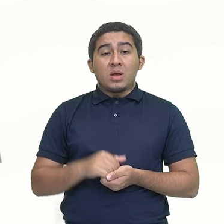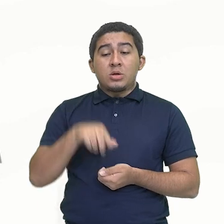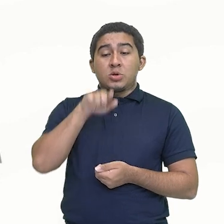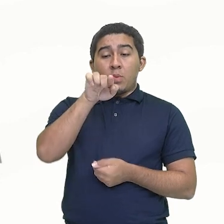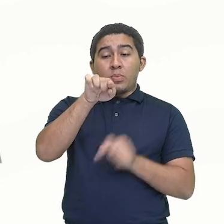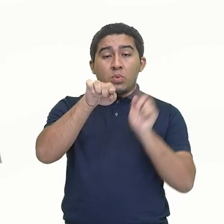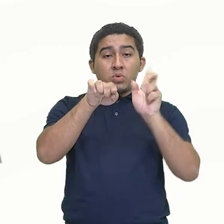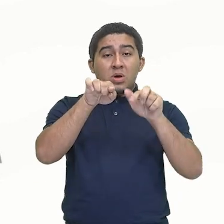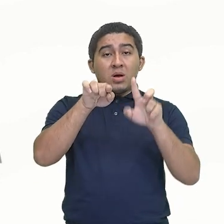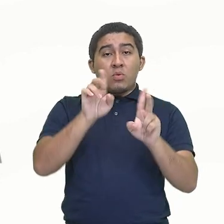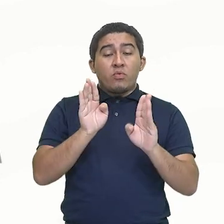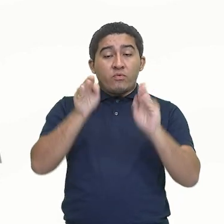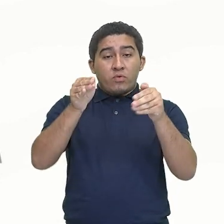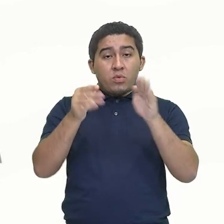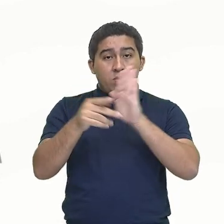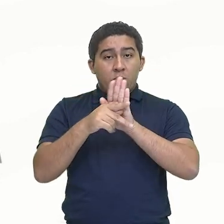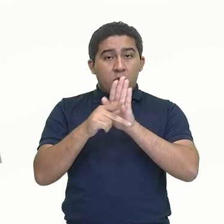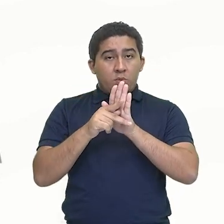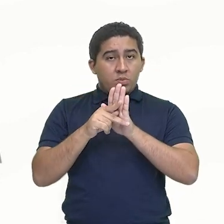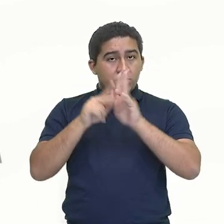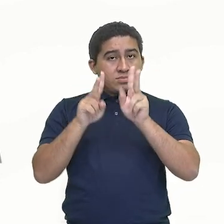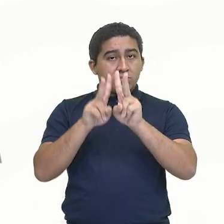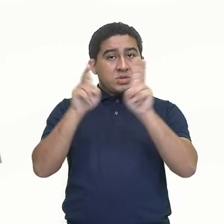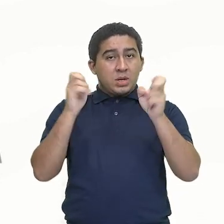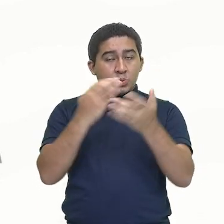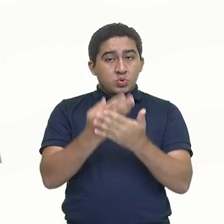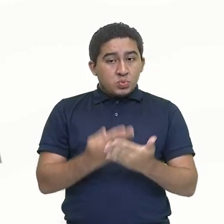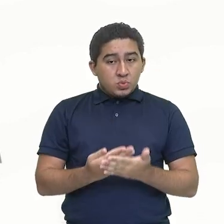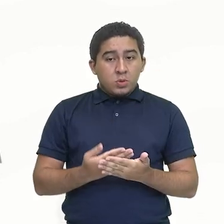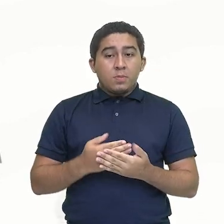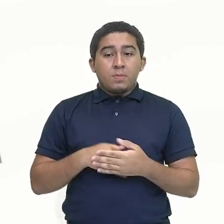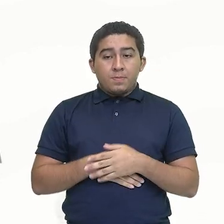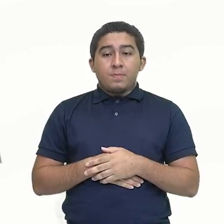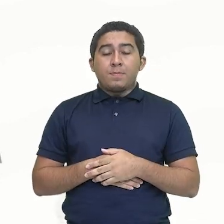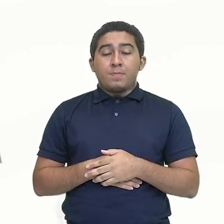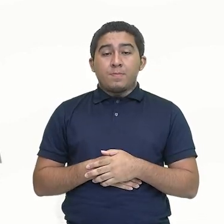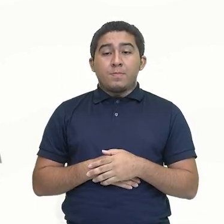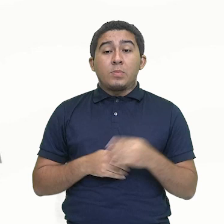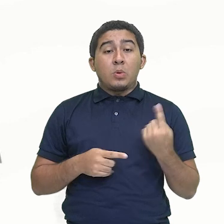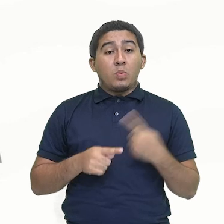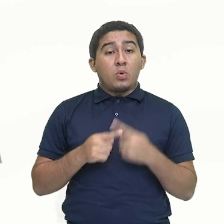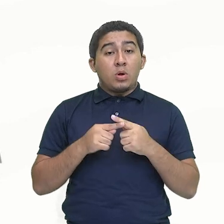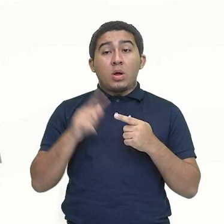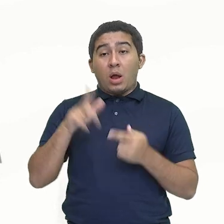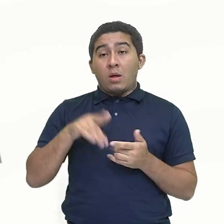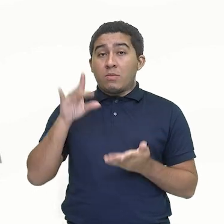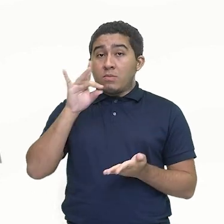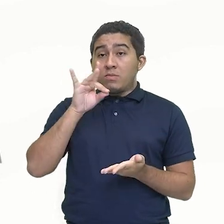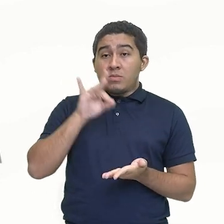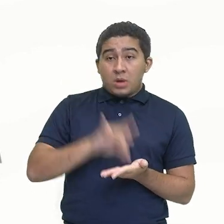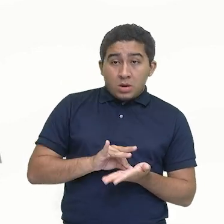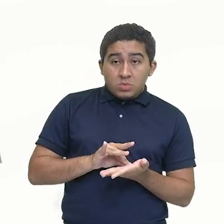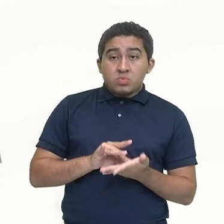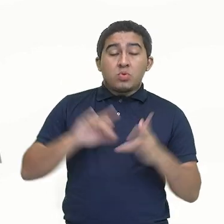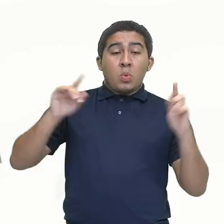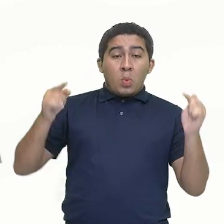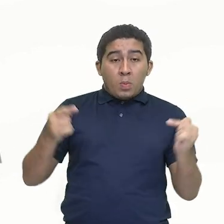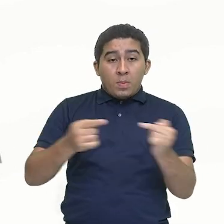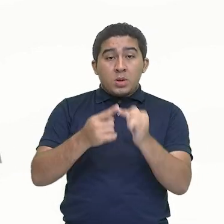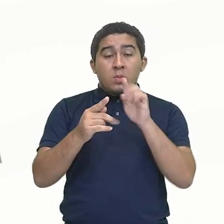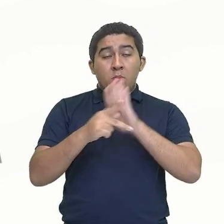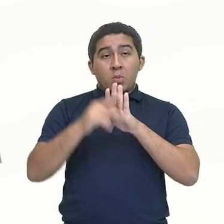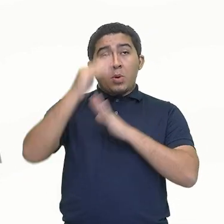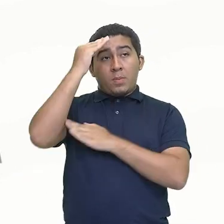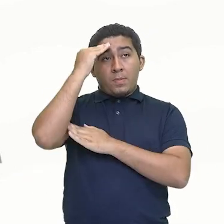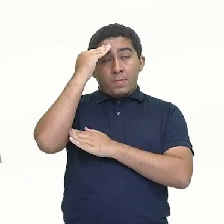objeto de estudos aqui dessas aulas, tá bom? Porque é exatamente o ponto